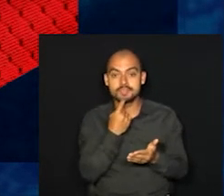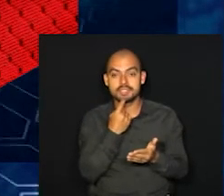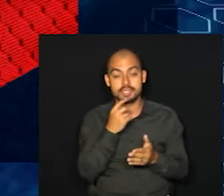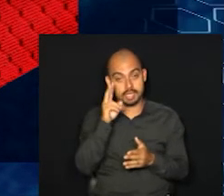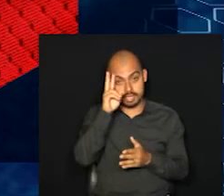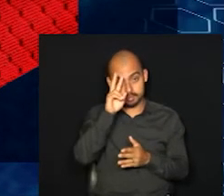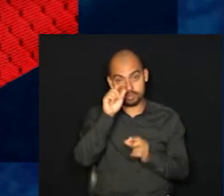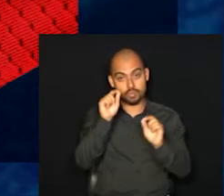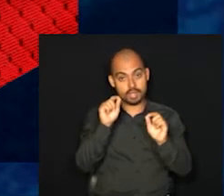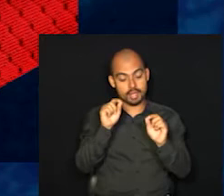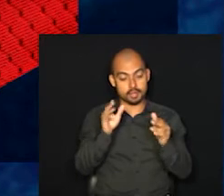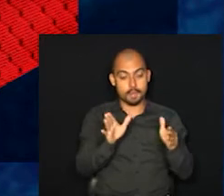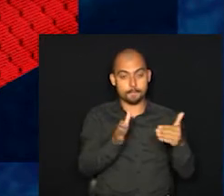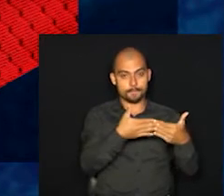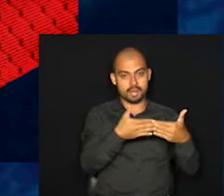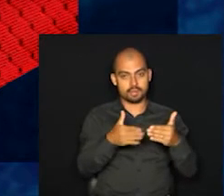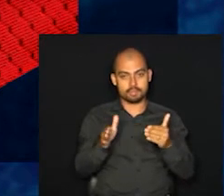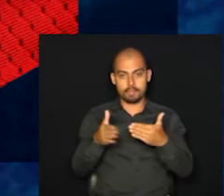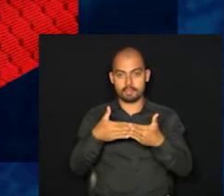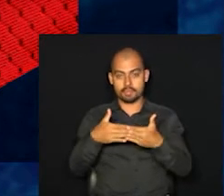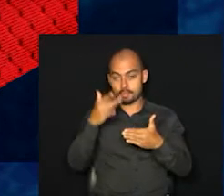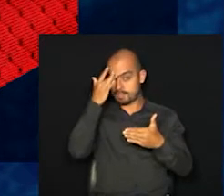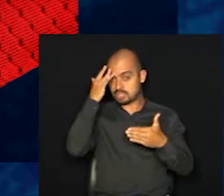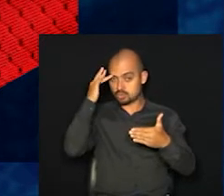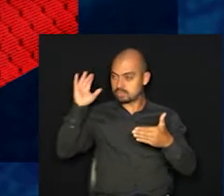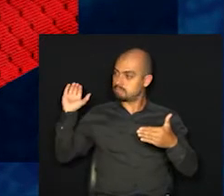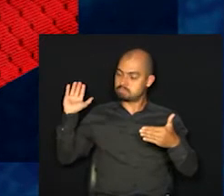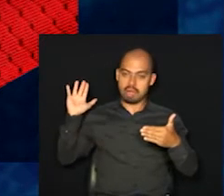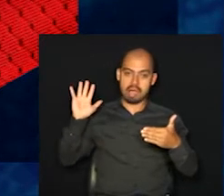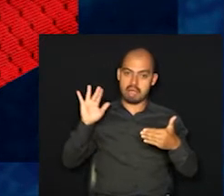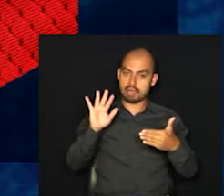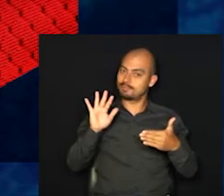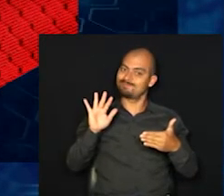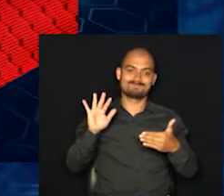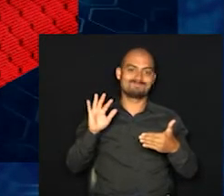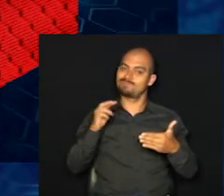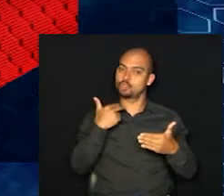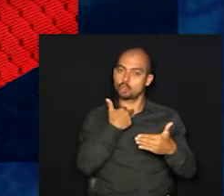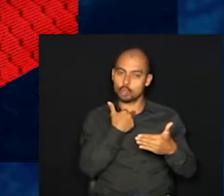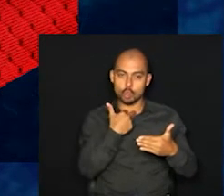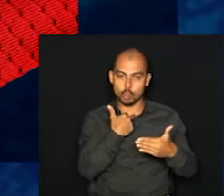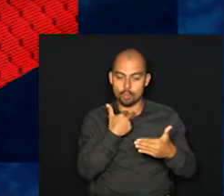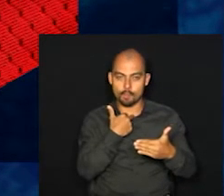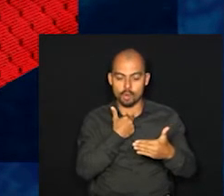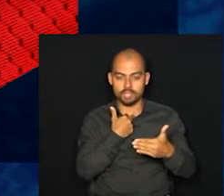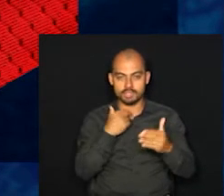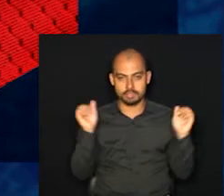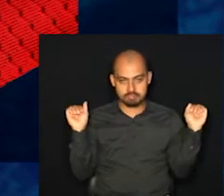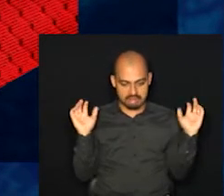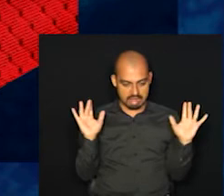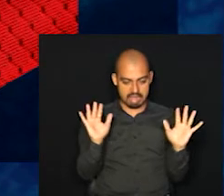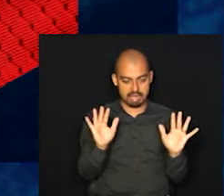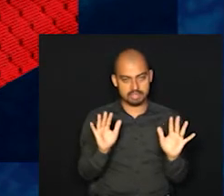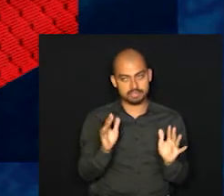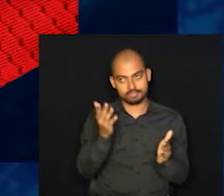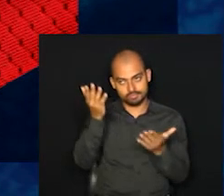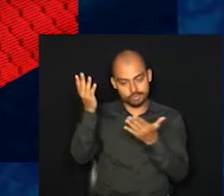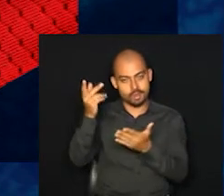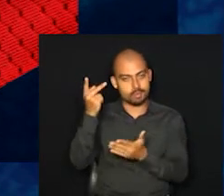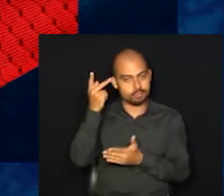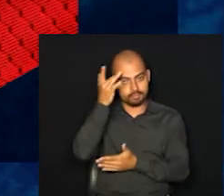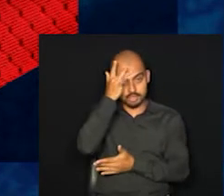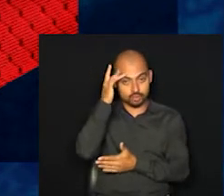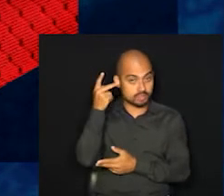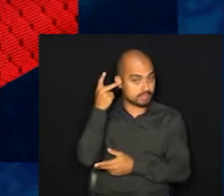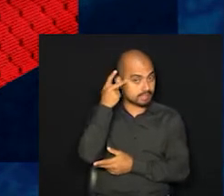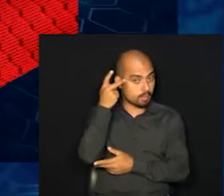lembrando, com os portões fechados aos torcedores, então, por favor, não se aglomerem na porta do estádio, que nem fez a torcida do São Paulo,